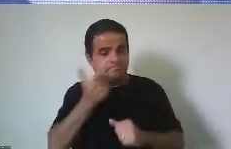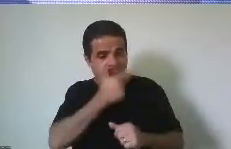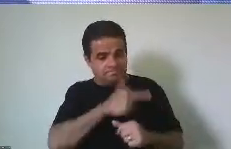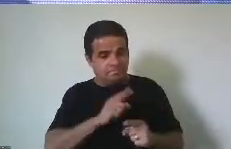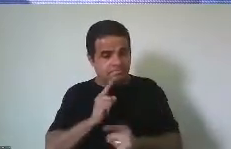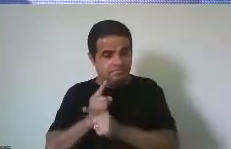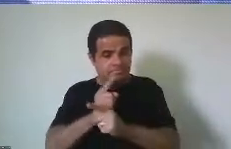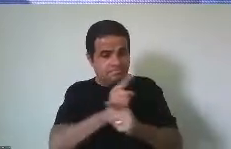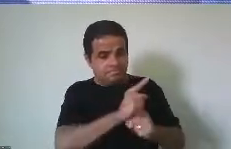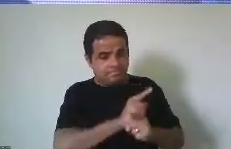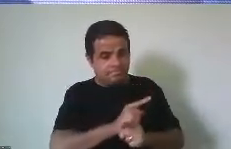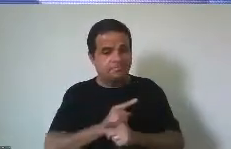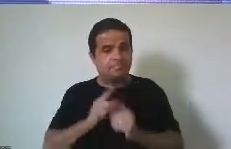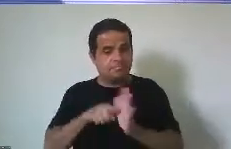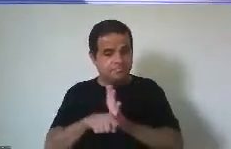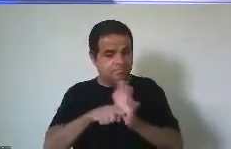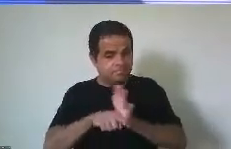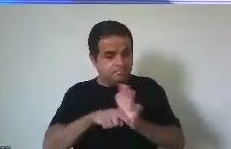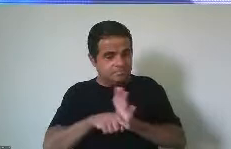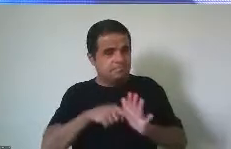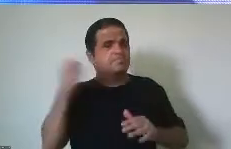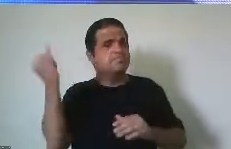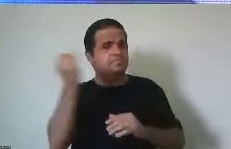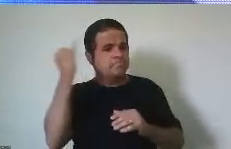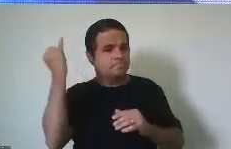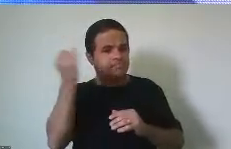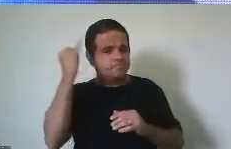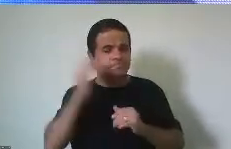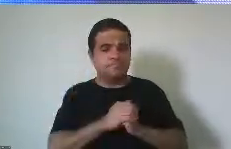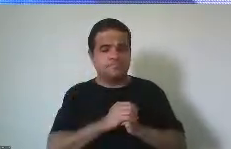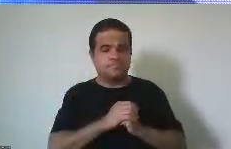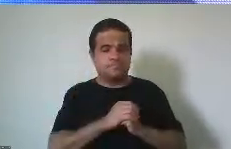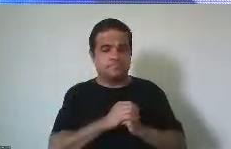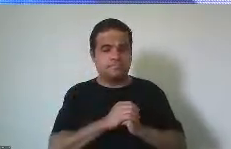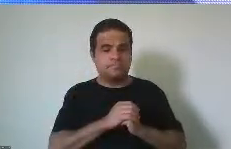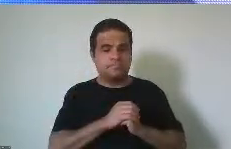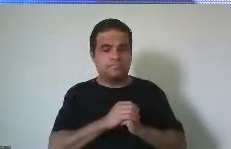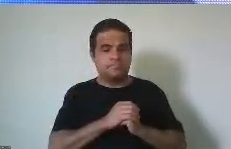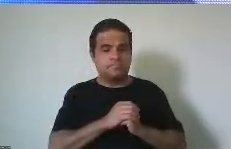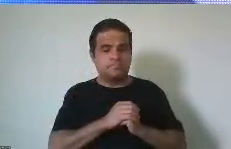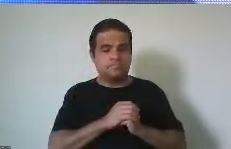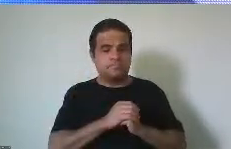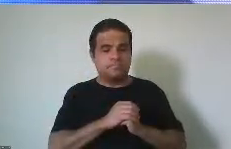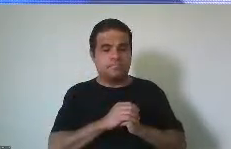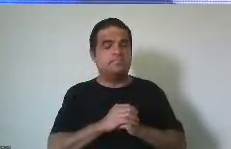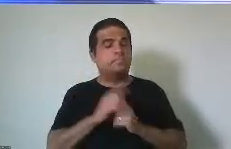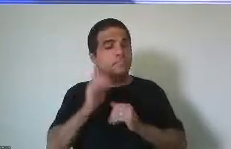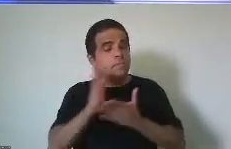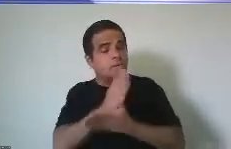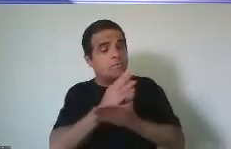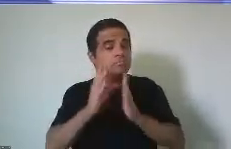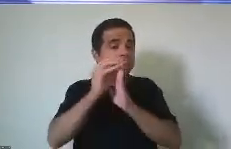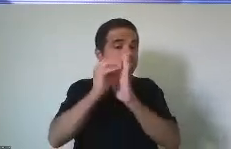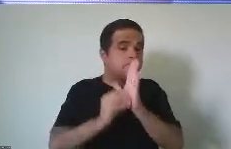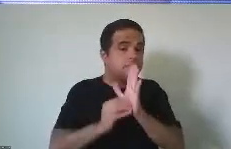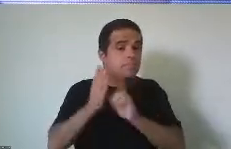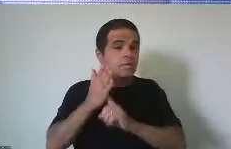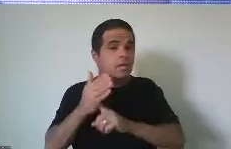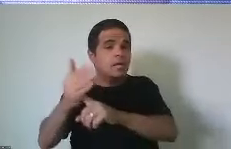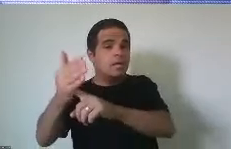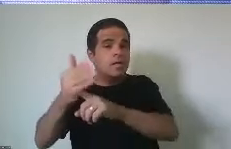riscos importante eu esqueci mencionar aqui toda a tecnologia irem inovação